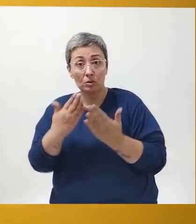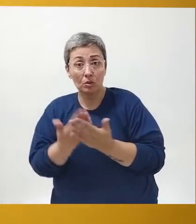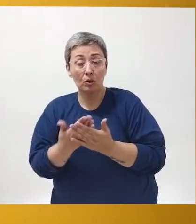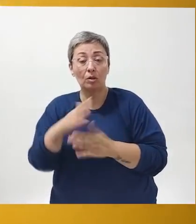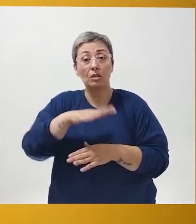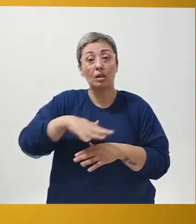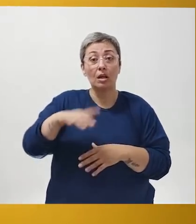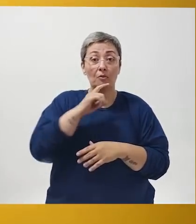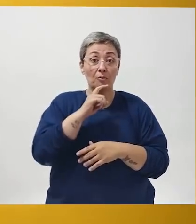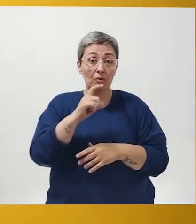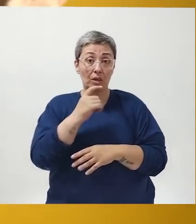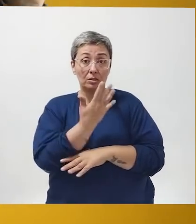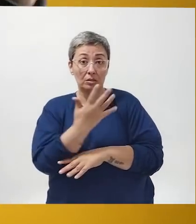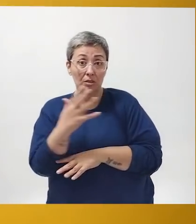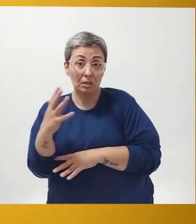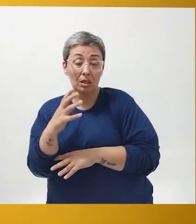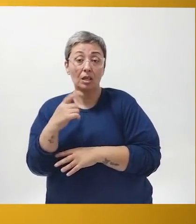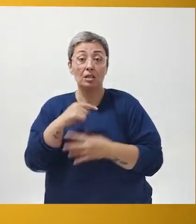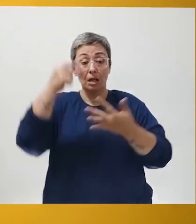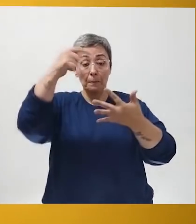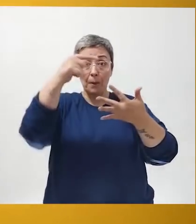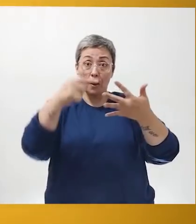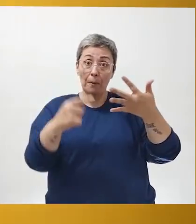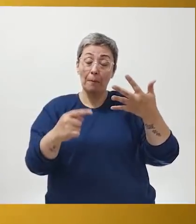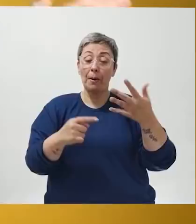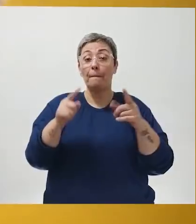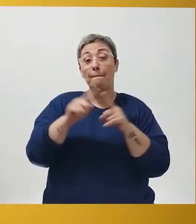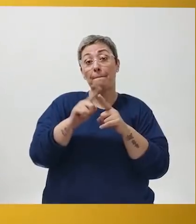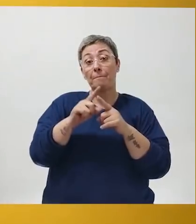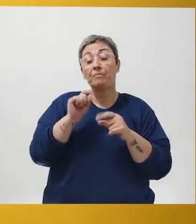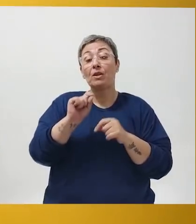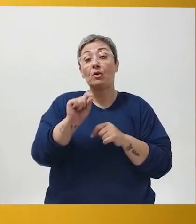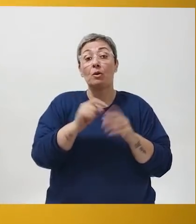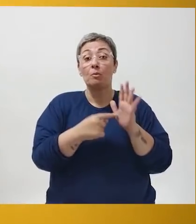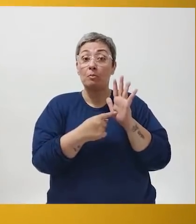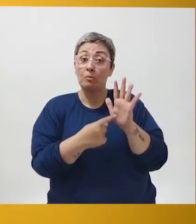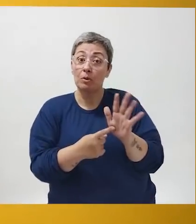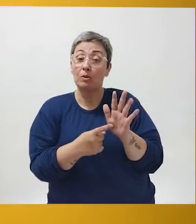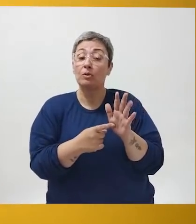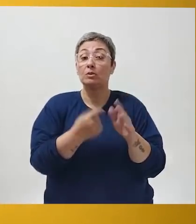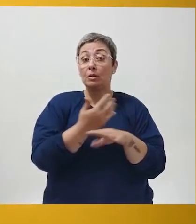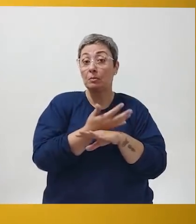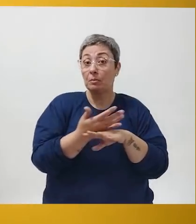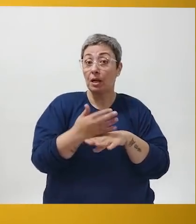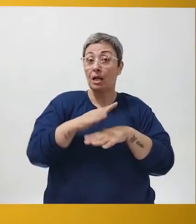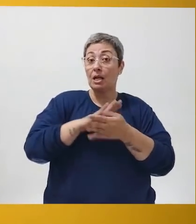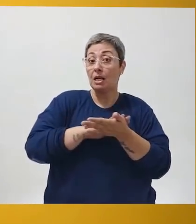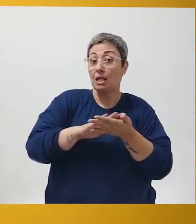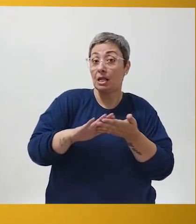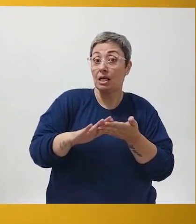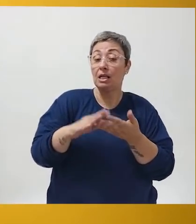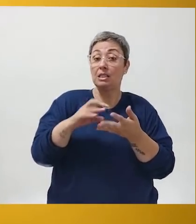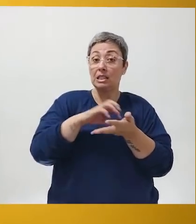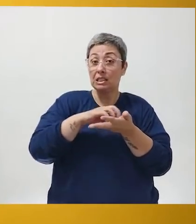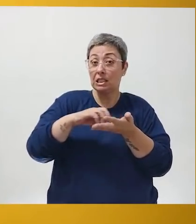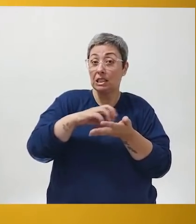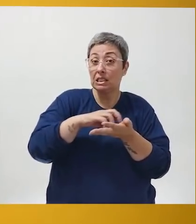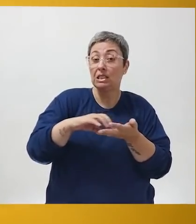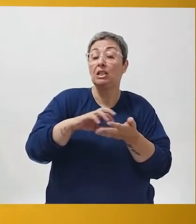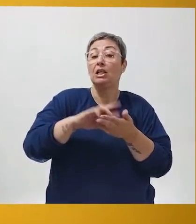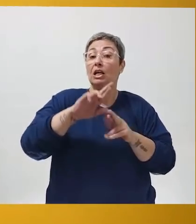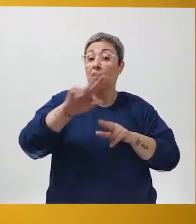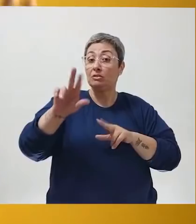ter que dar uma fofadinha nesse solo para entrar oxigênio e essa planta ficar mais bonita do